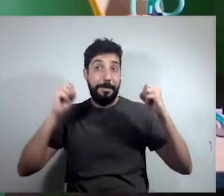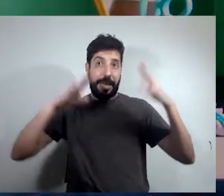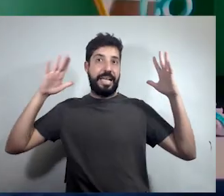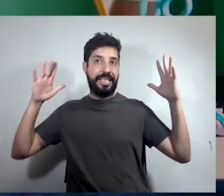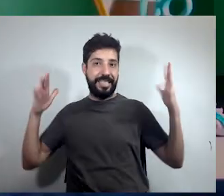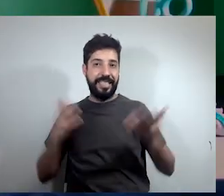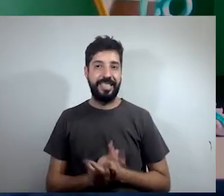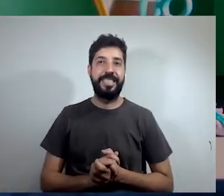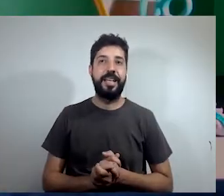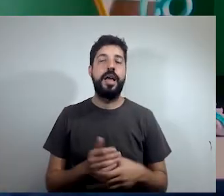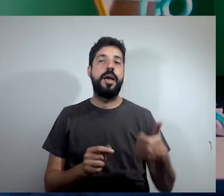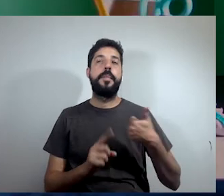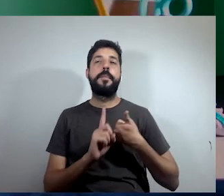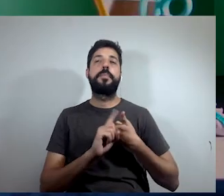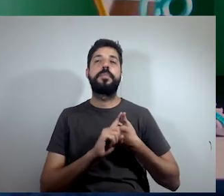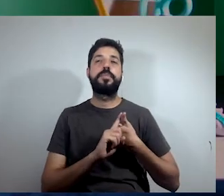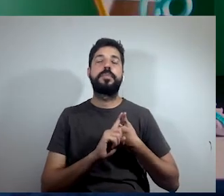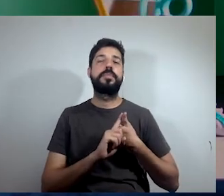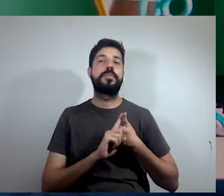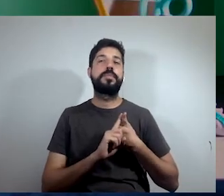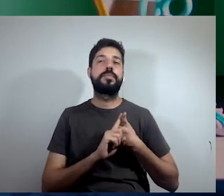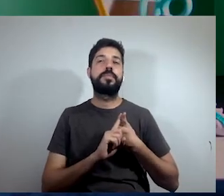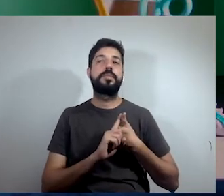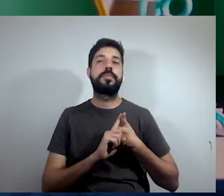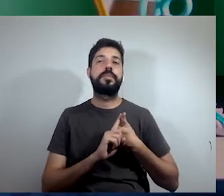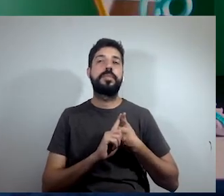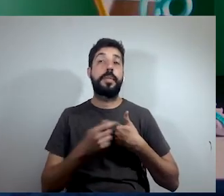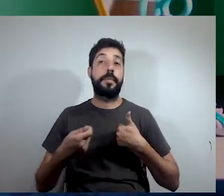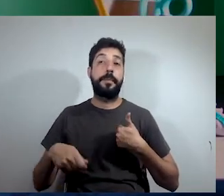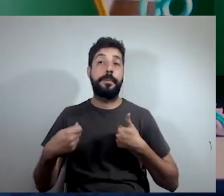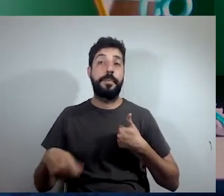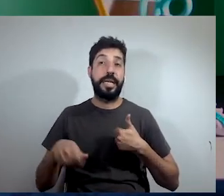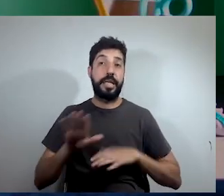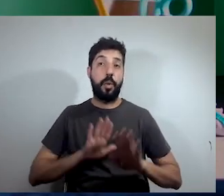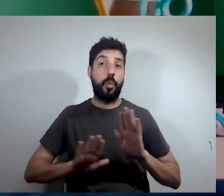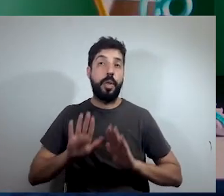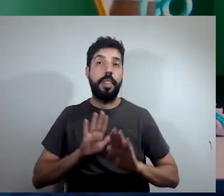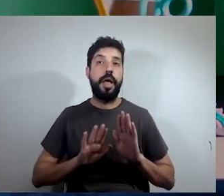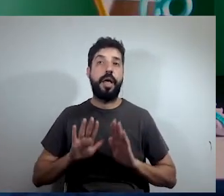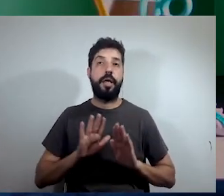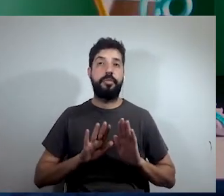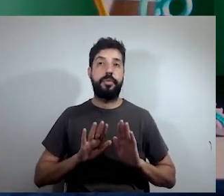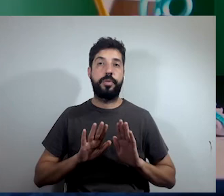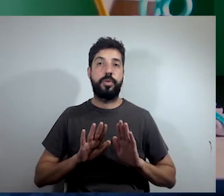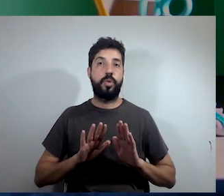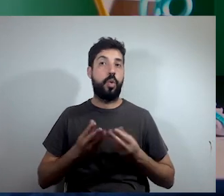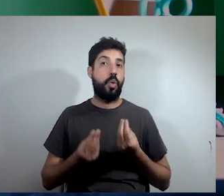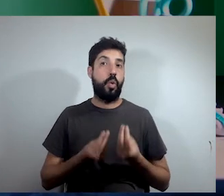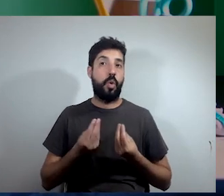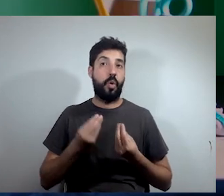Plim! O primeiro foi: precisamos tomar cuidado com a forma